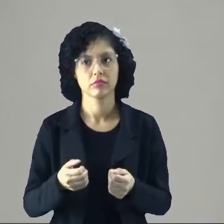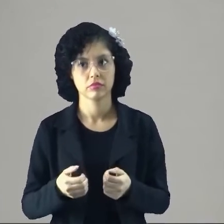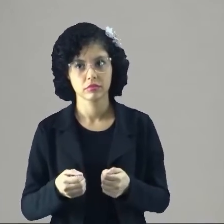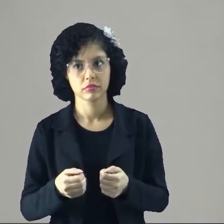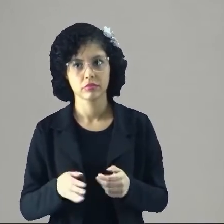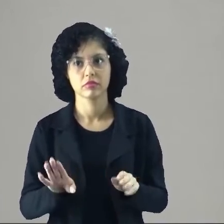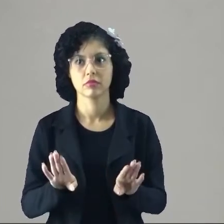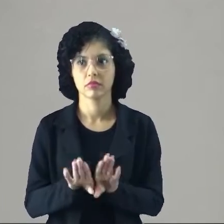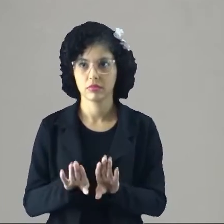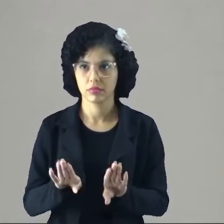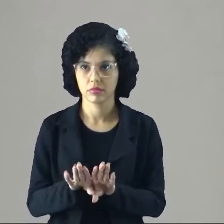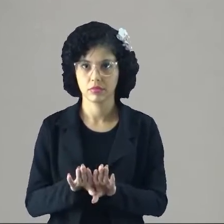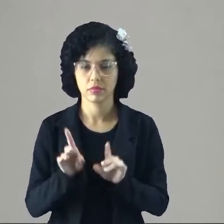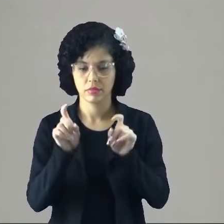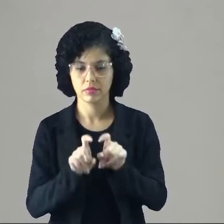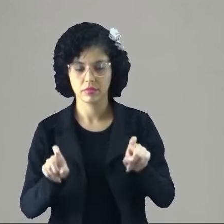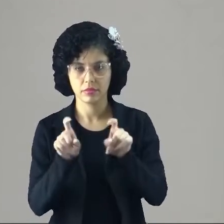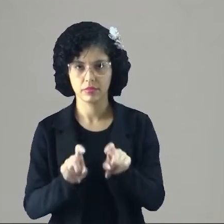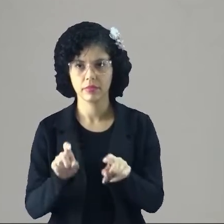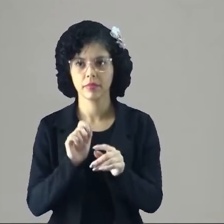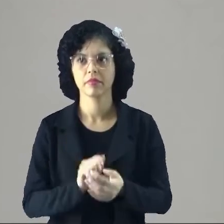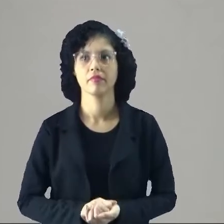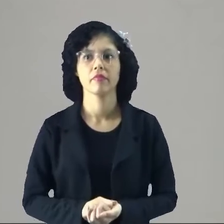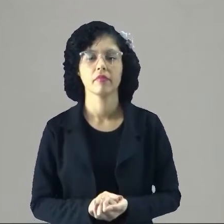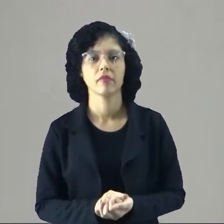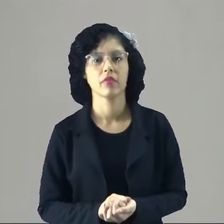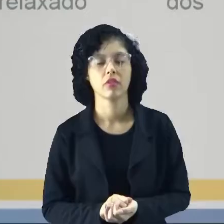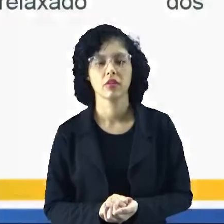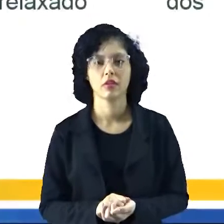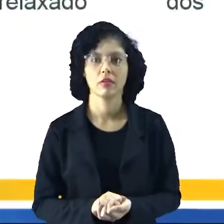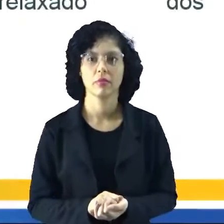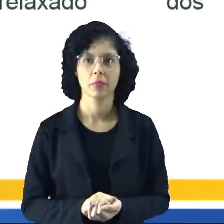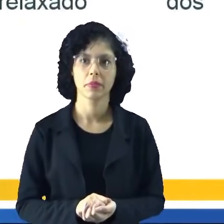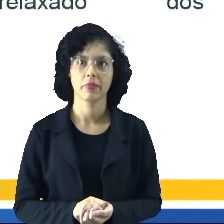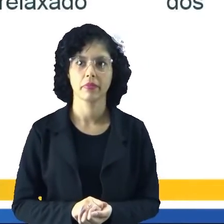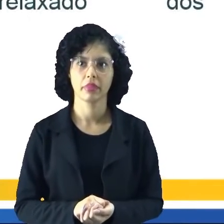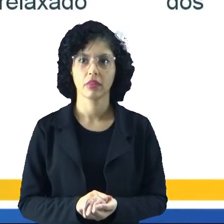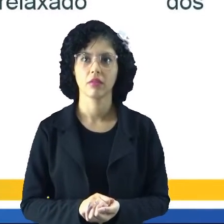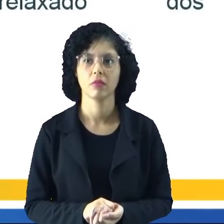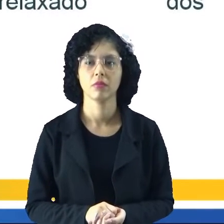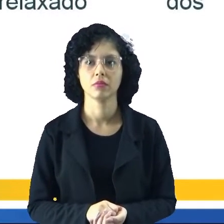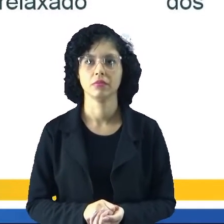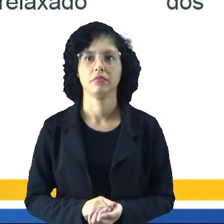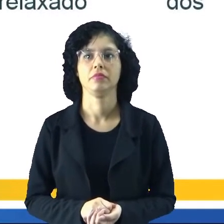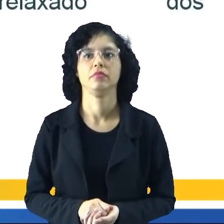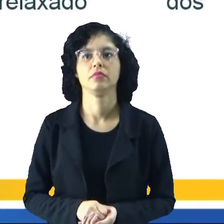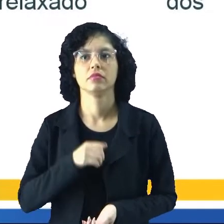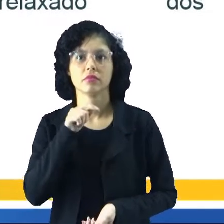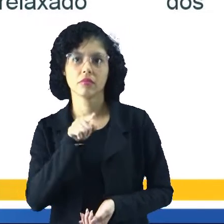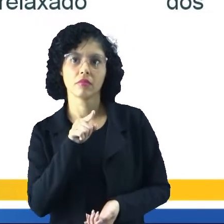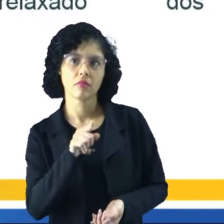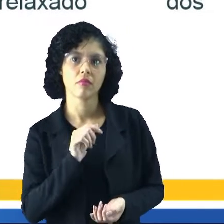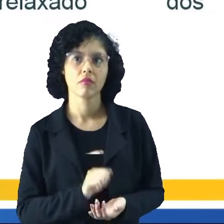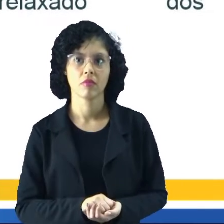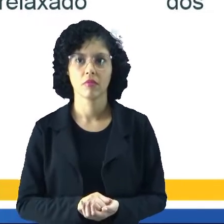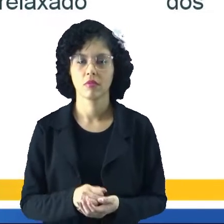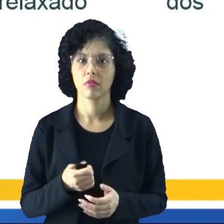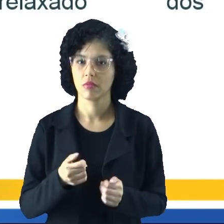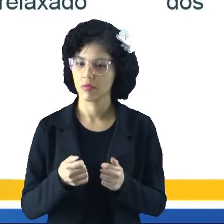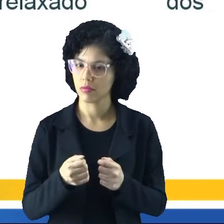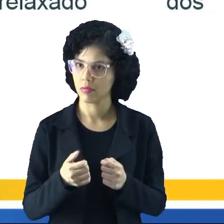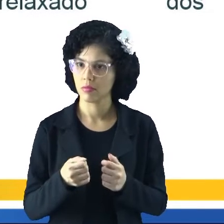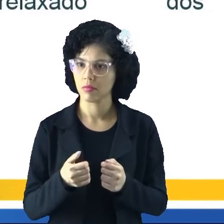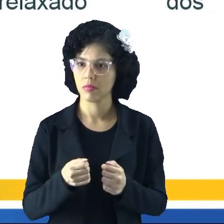o jogo. Então o joystick é um desses, tá? Então ele diz, ó, você vai com o joystick, ou seja,